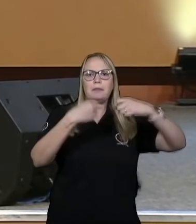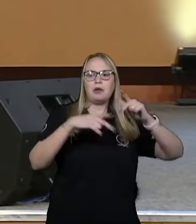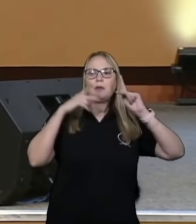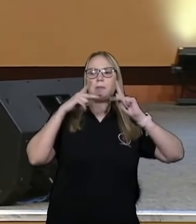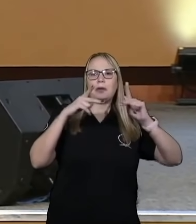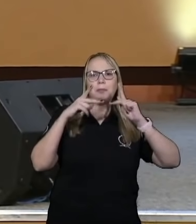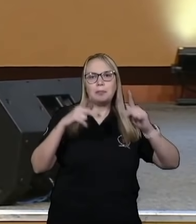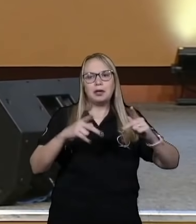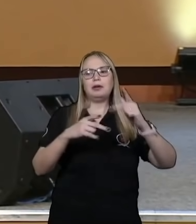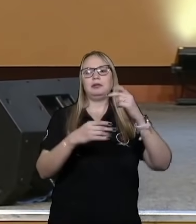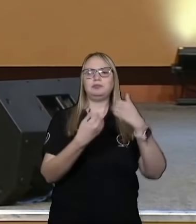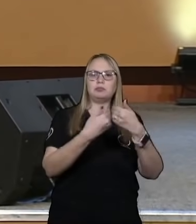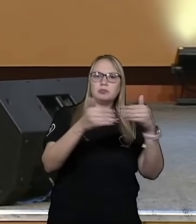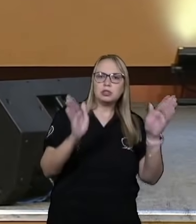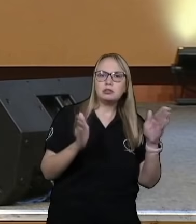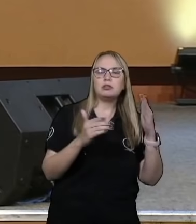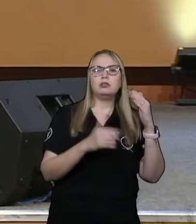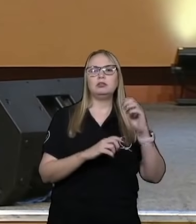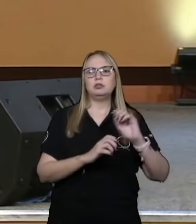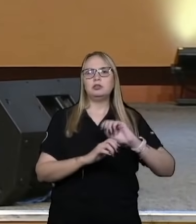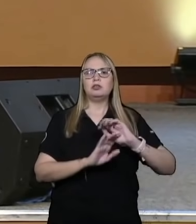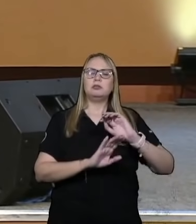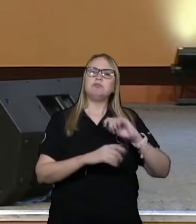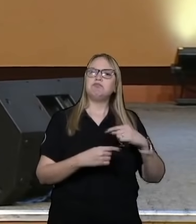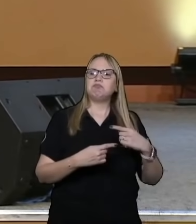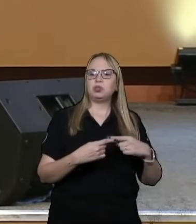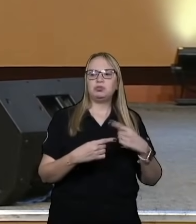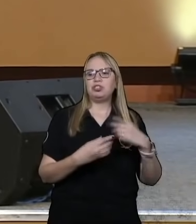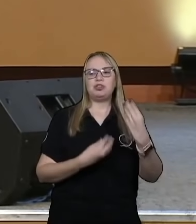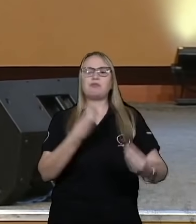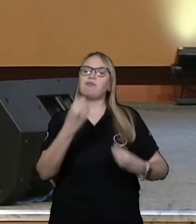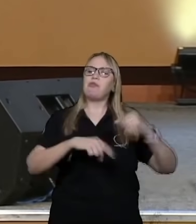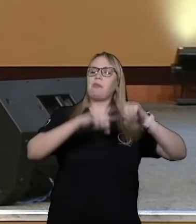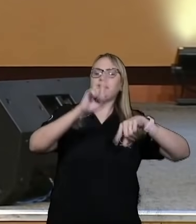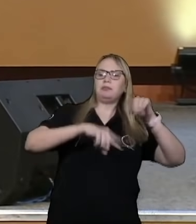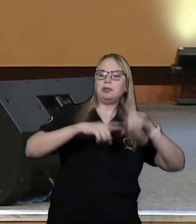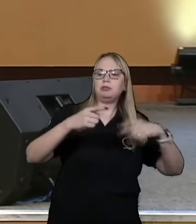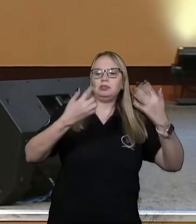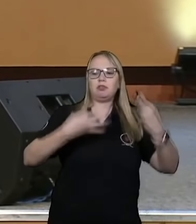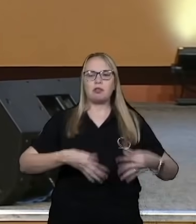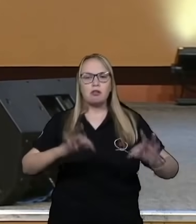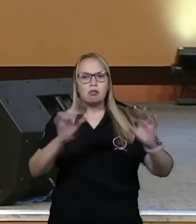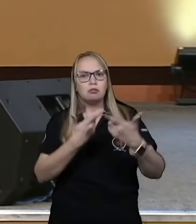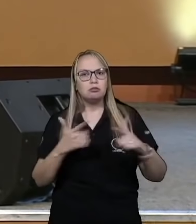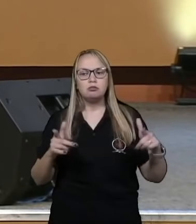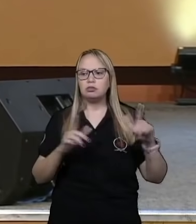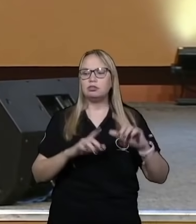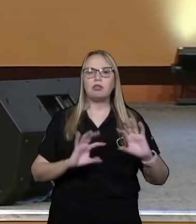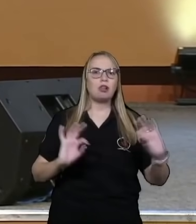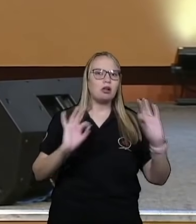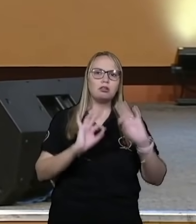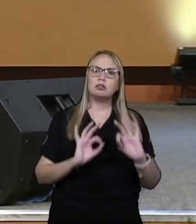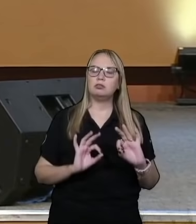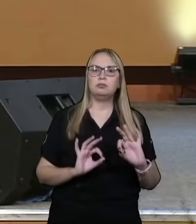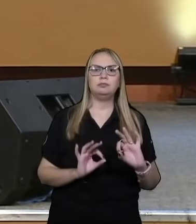pregaste quer fazer abertura de programa não tinha como não tinha equipamento não tinha tecnologia não tinha nada disso